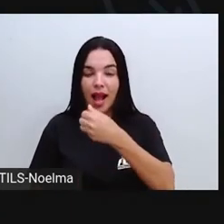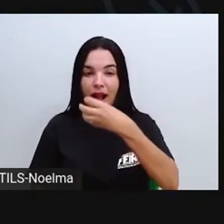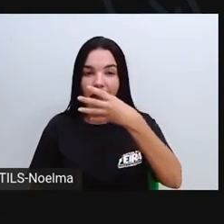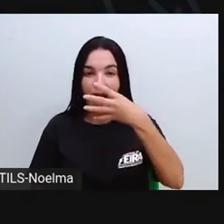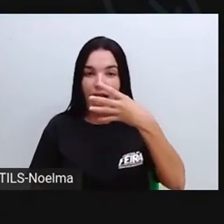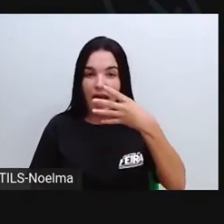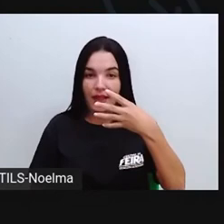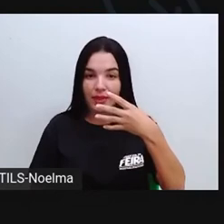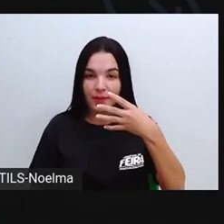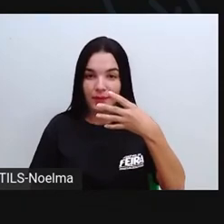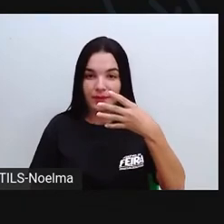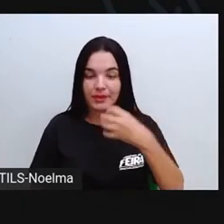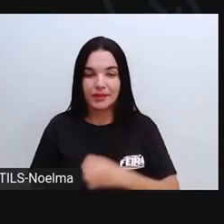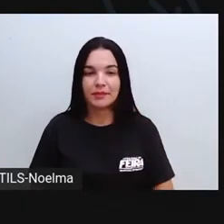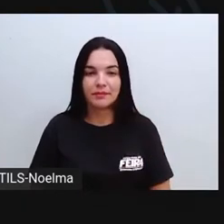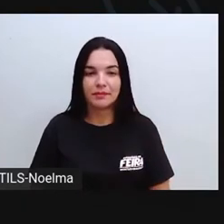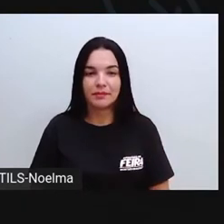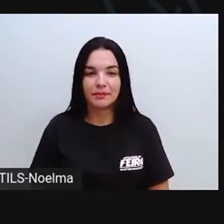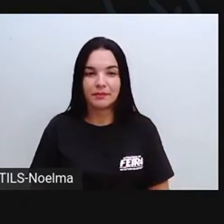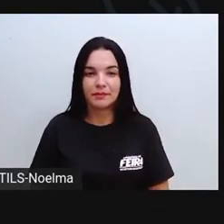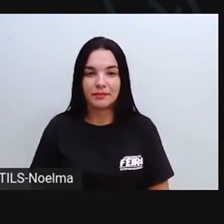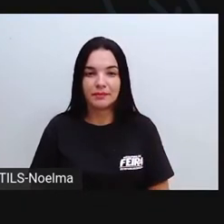a 14